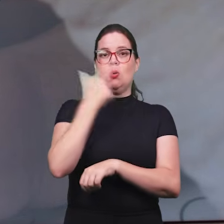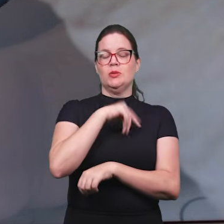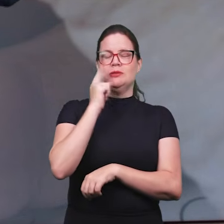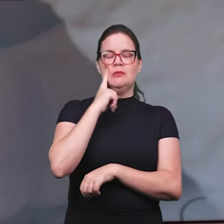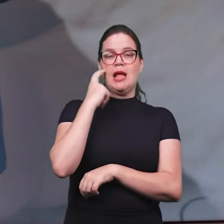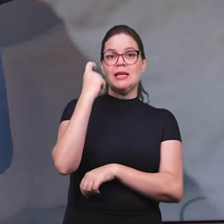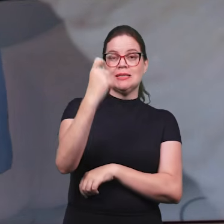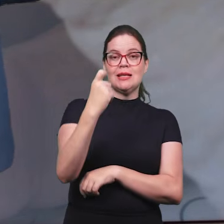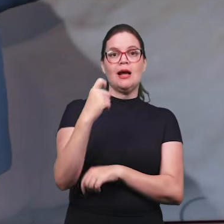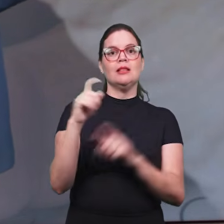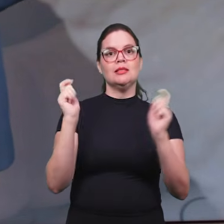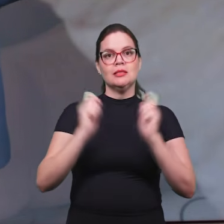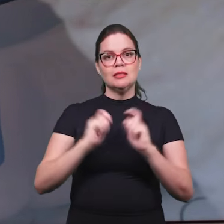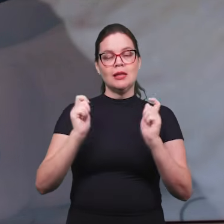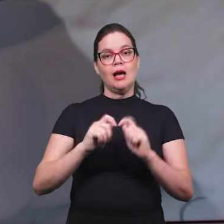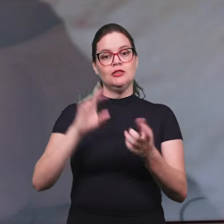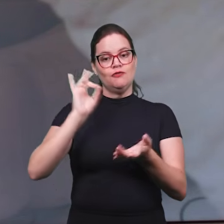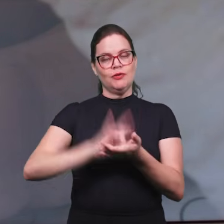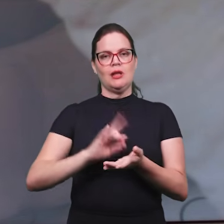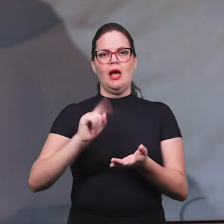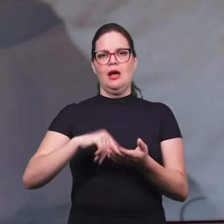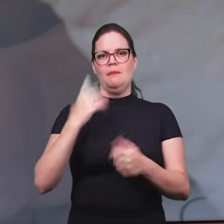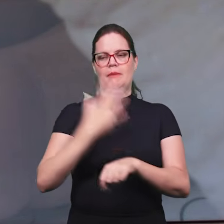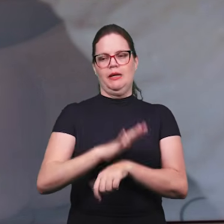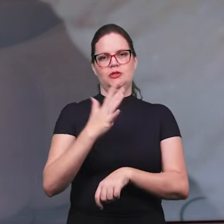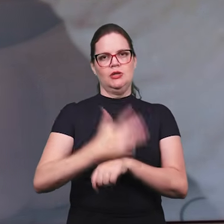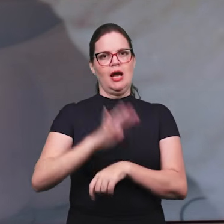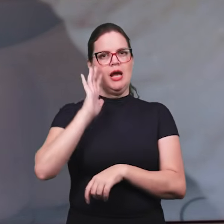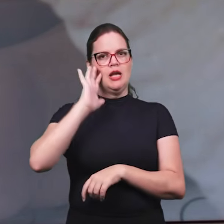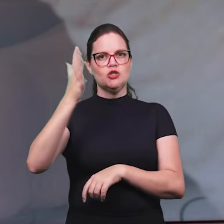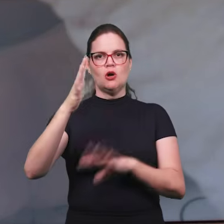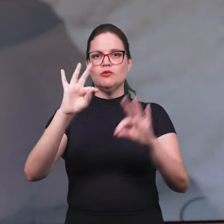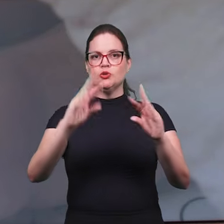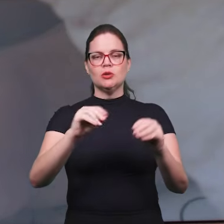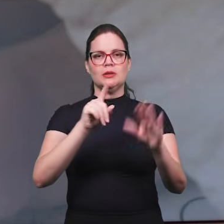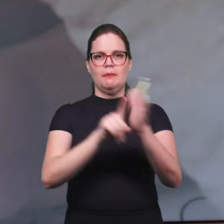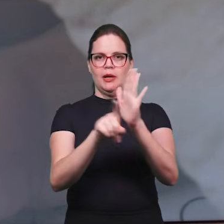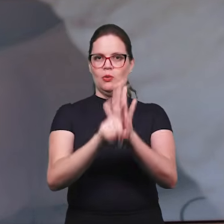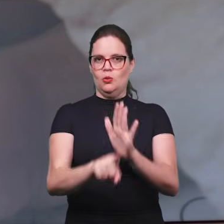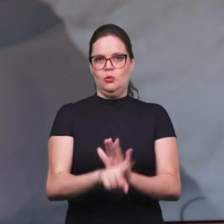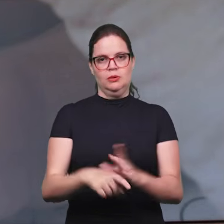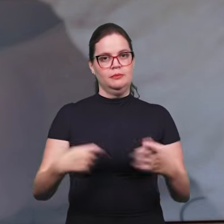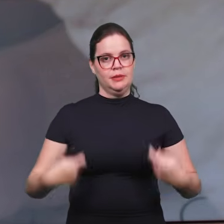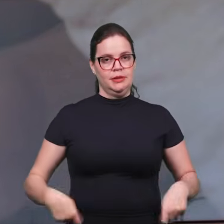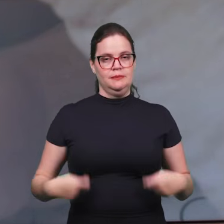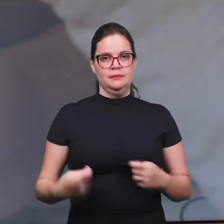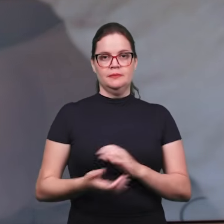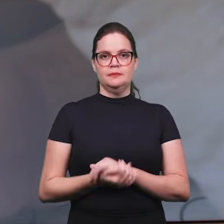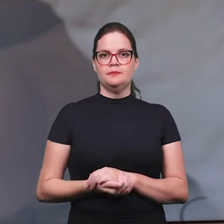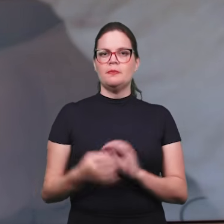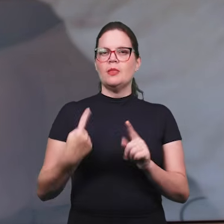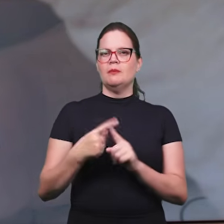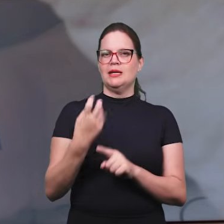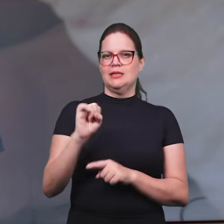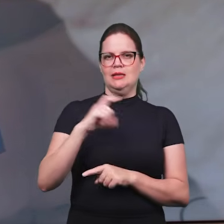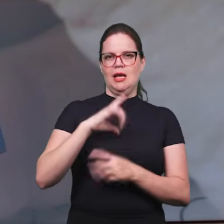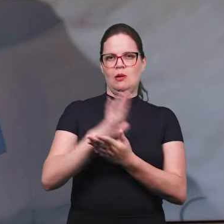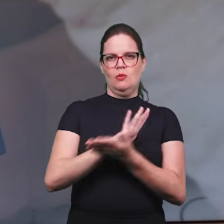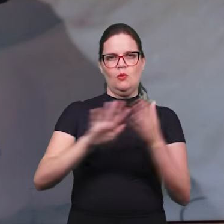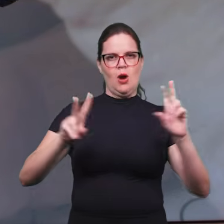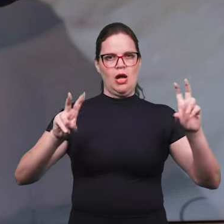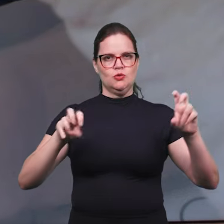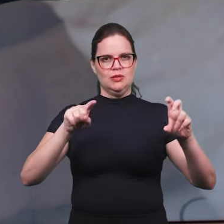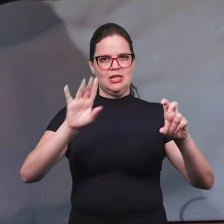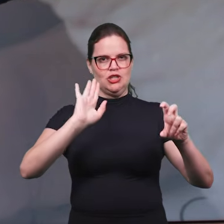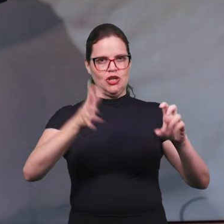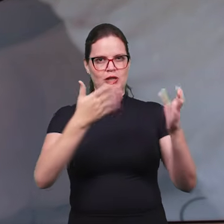gente recuperar o interesse pelos estudos, recuperar o ritmo, é resolvendo questões. Então, você vai voltar ali um assunto que você